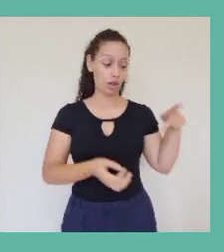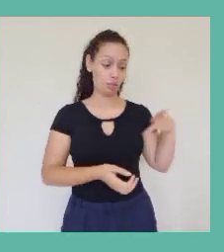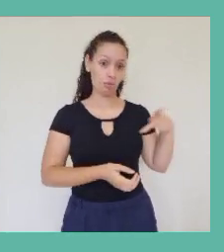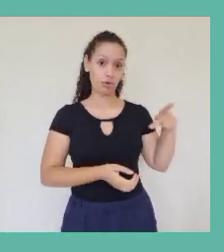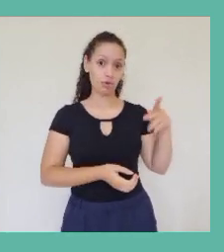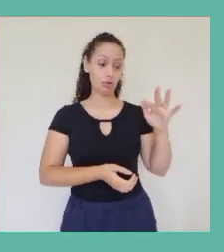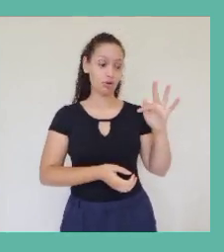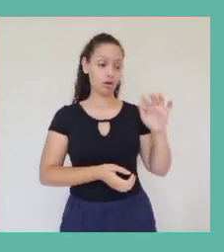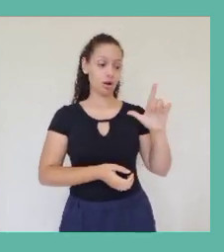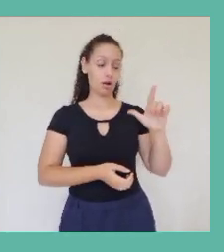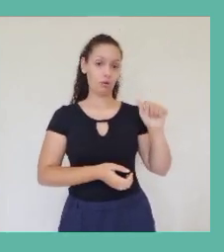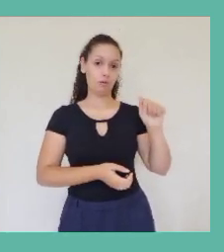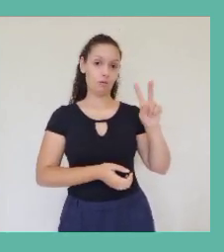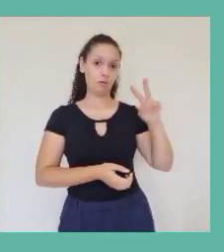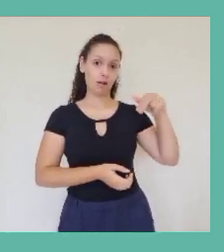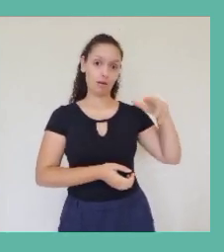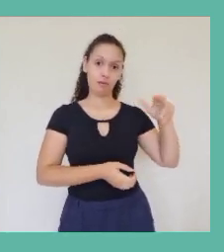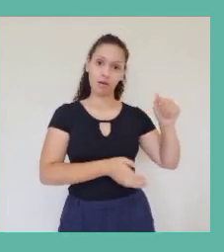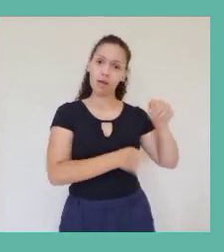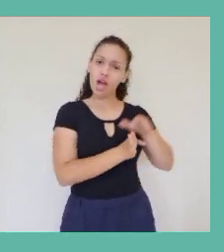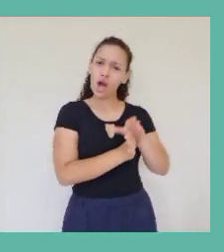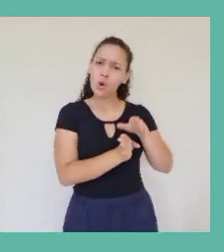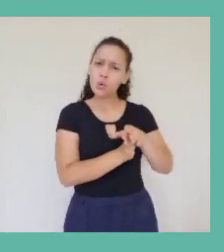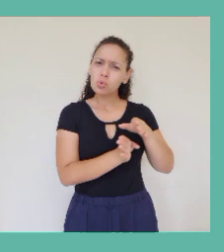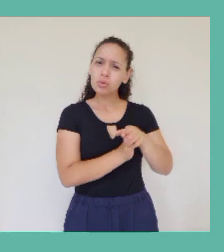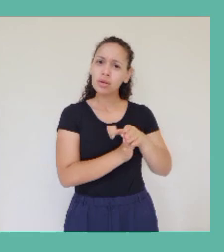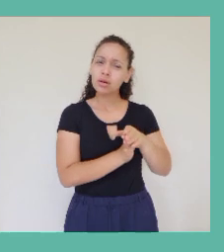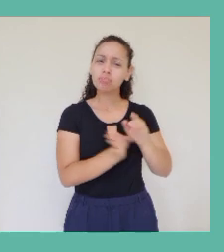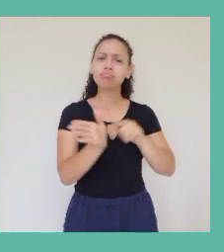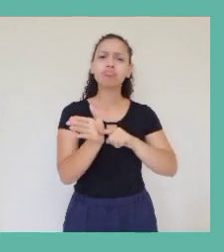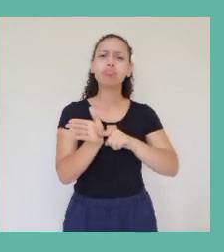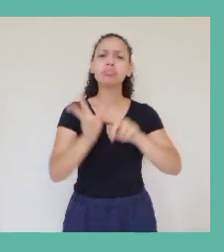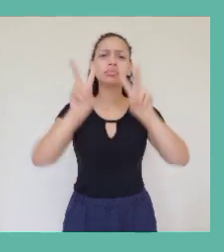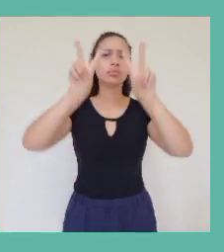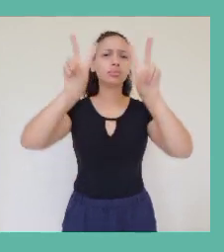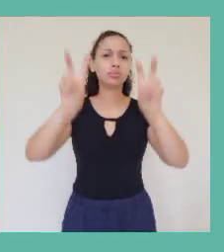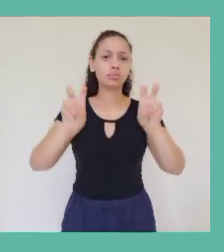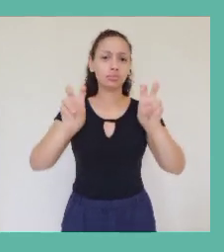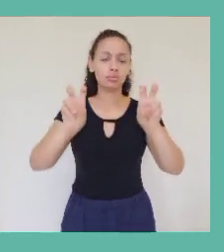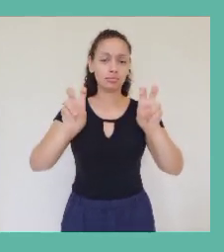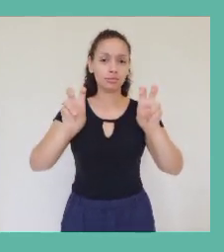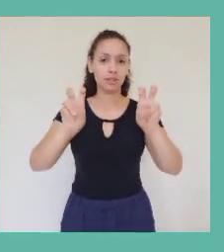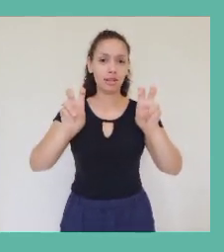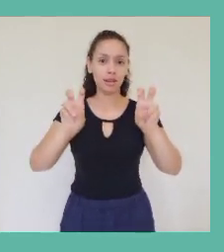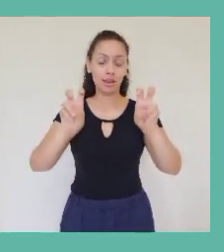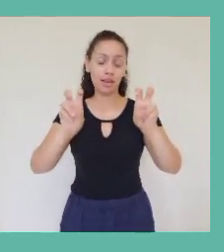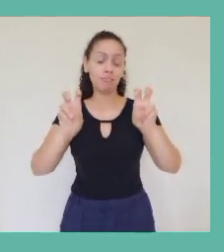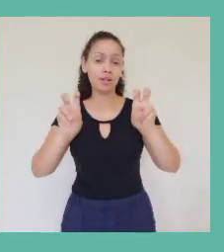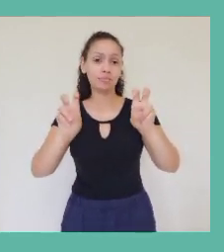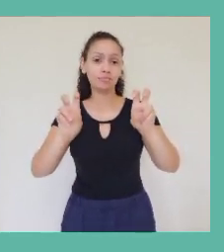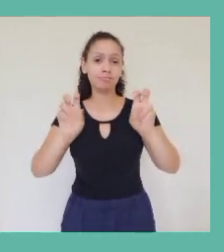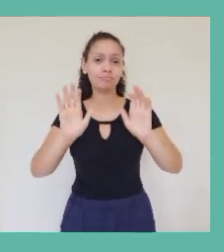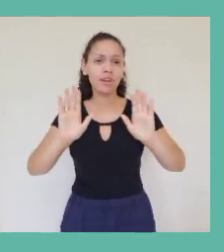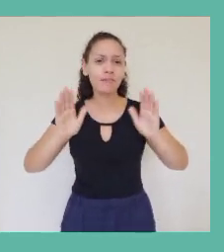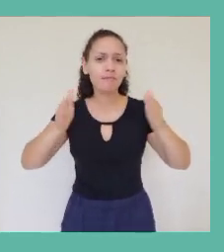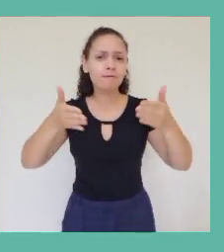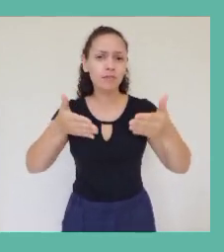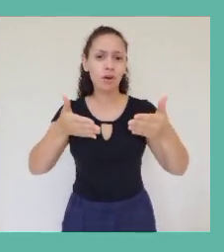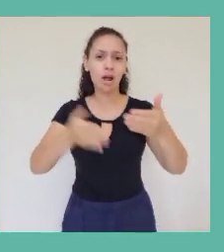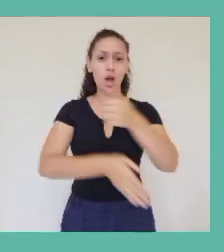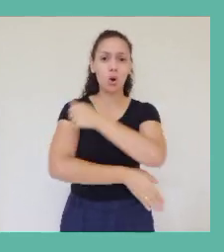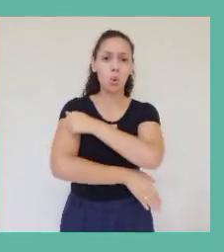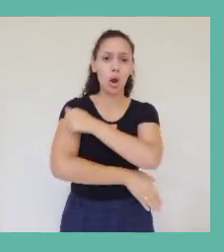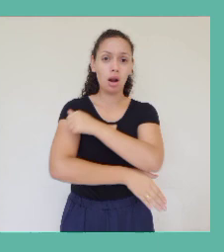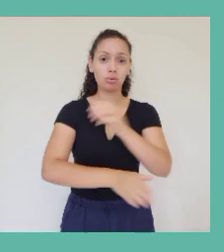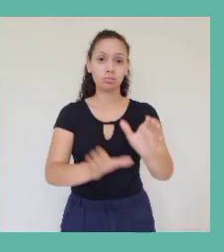Tavares, voltada para os universitários do campus JK em Diamantina, da UFVJM,